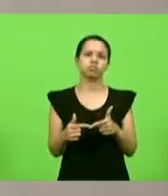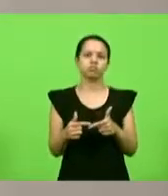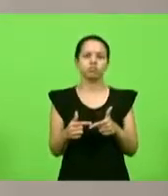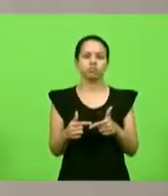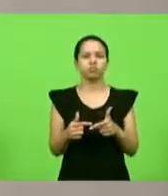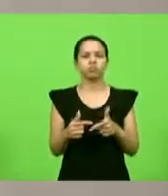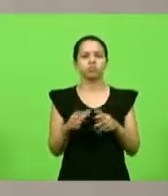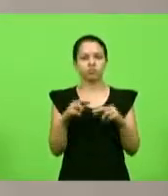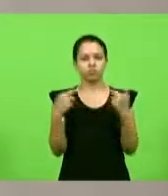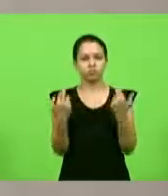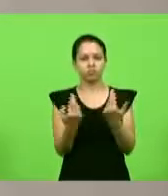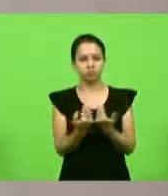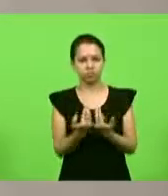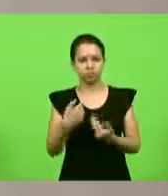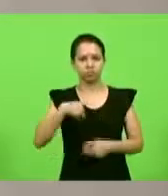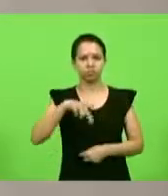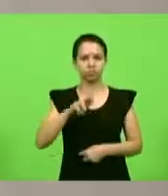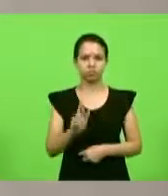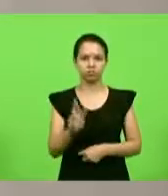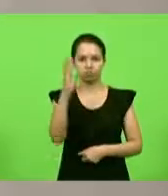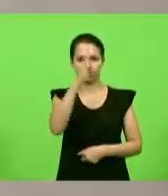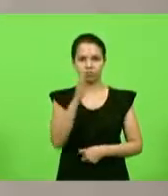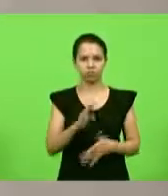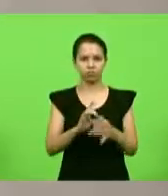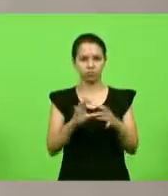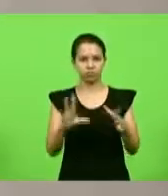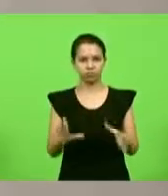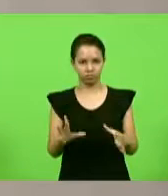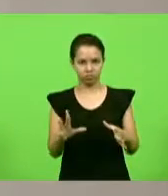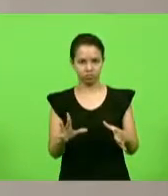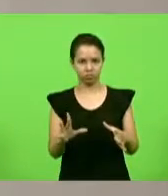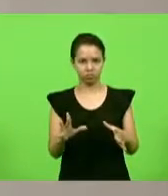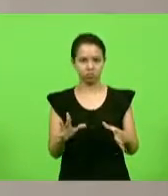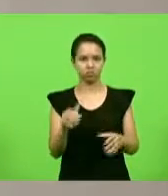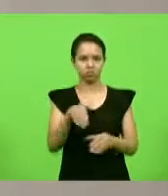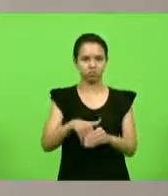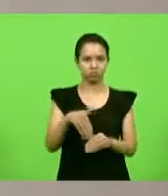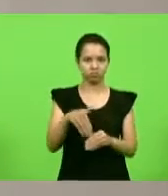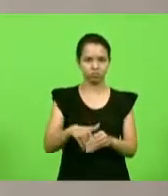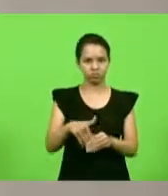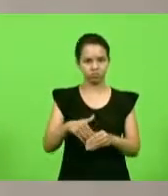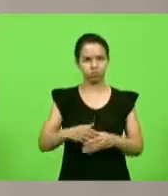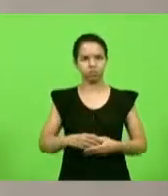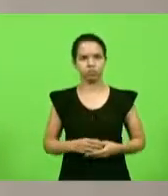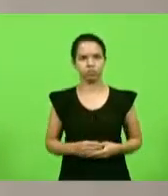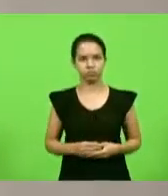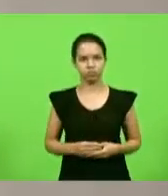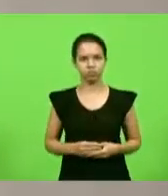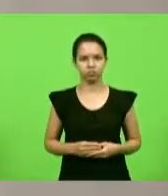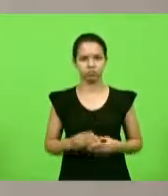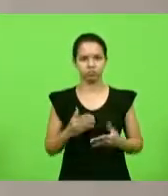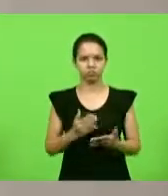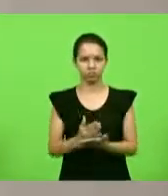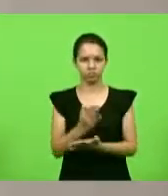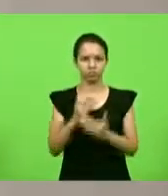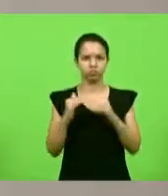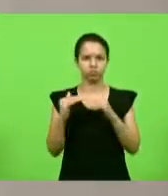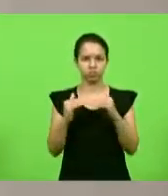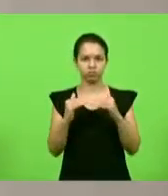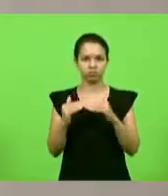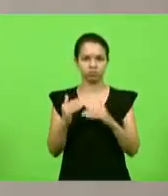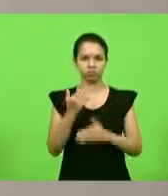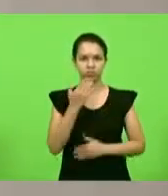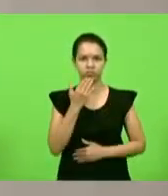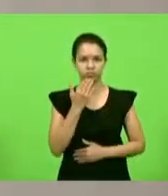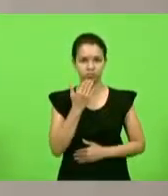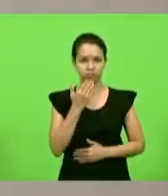país. Em discussão. Não havendo quem queira discutir, em votação. Deputados que aprovam permaneçam como se encontram. Aprovado por unanimidade.